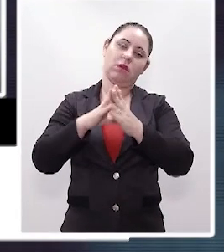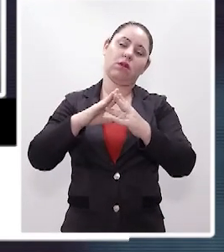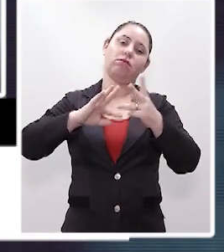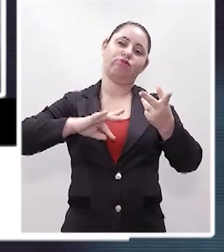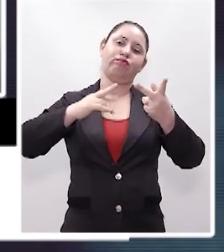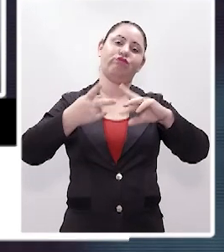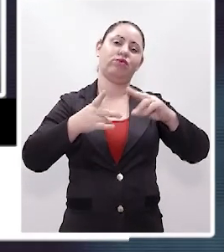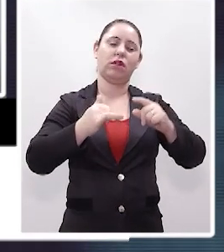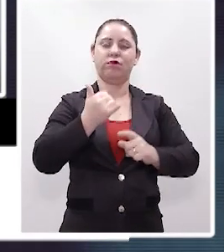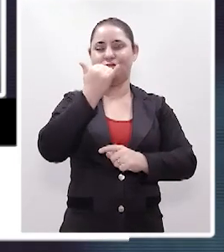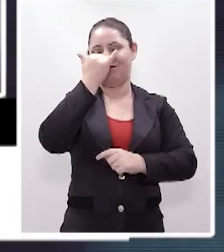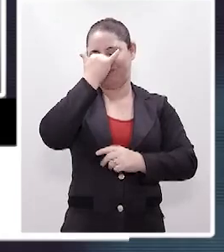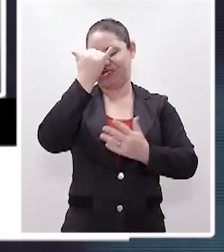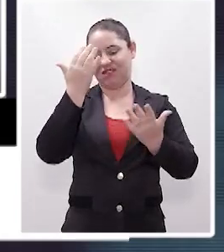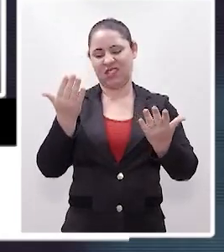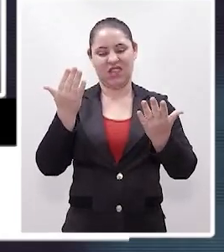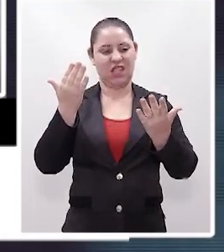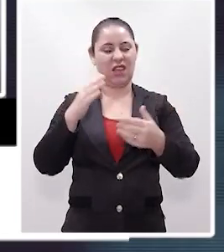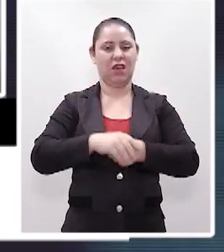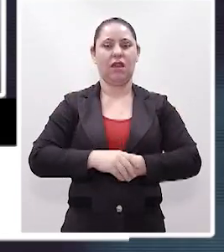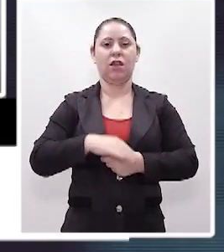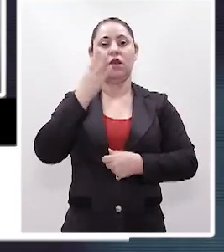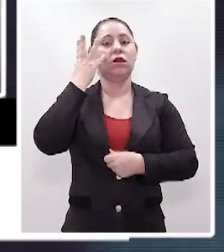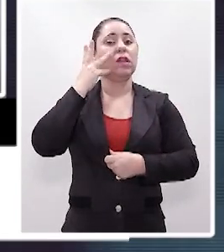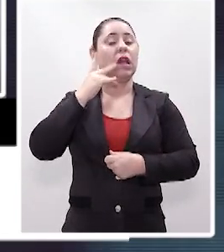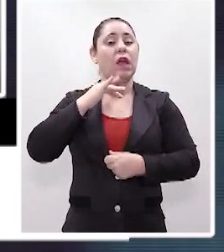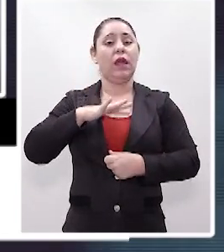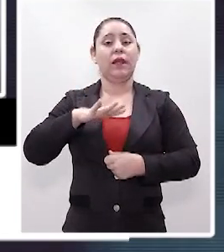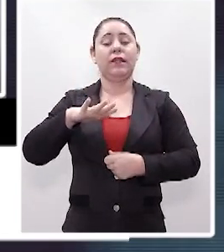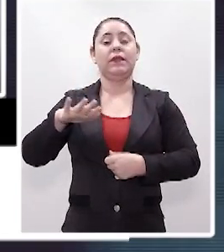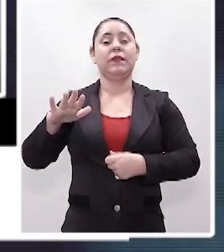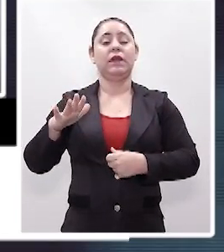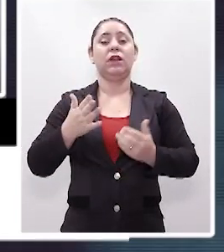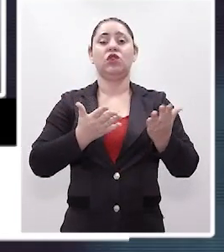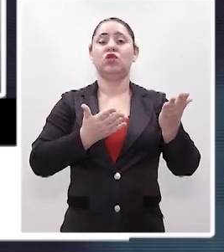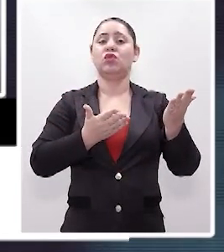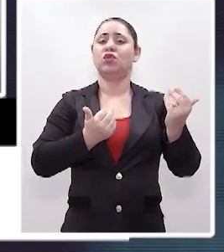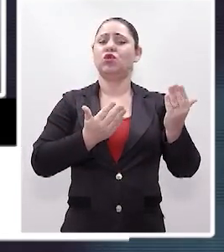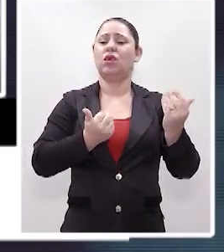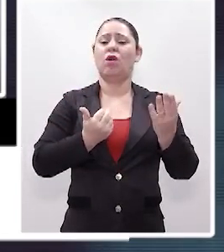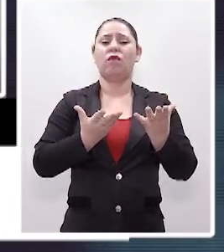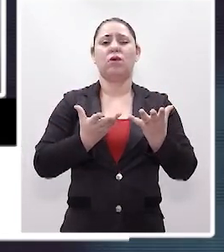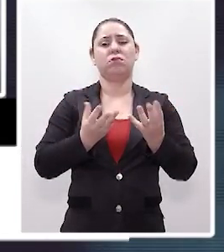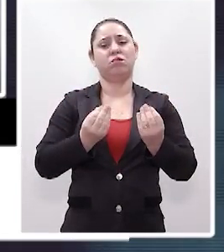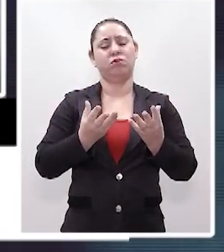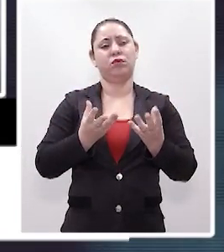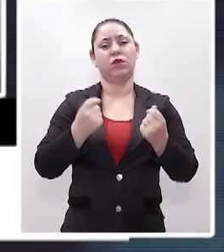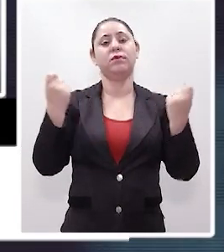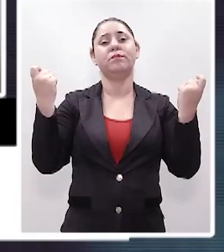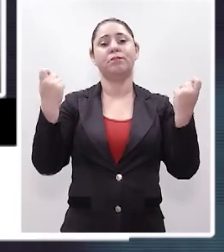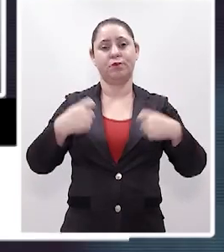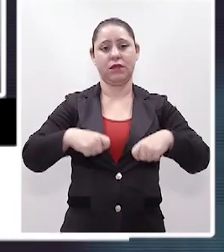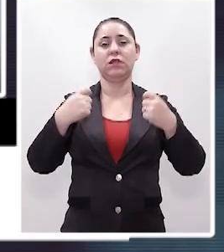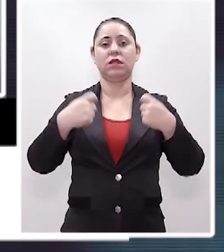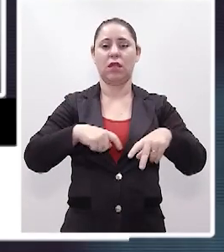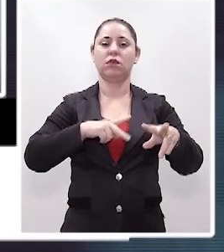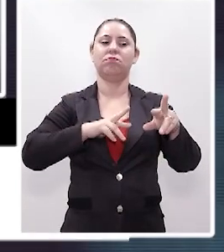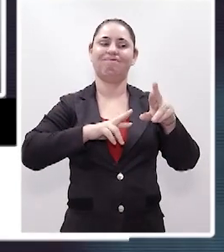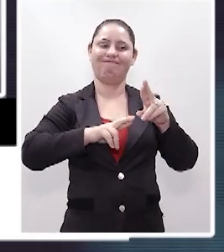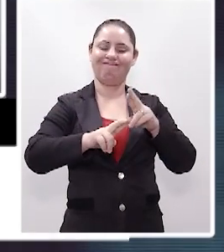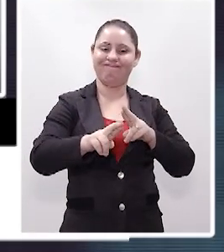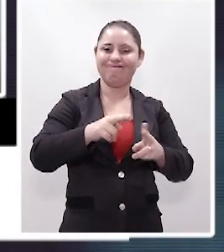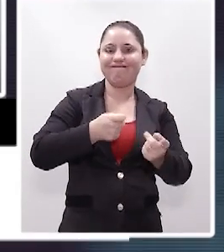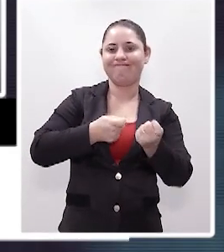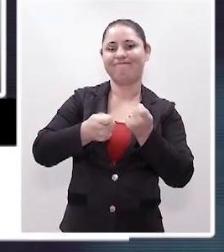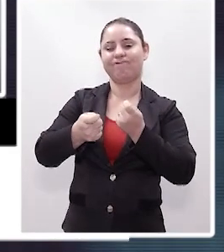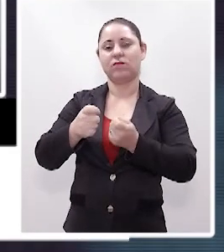novamente, essa frustração, né? Então, são crianças tão imaturas e têm que lidar com sentimentos